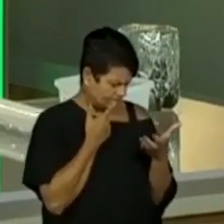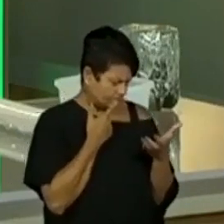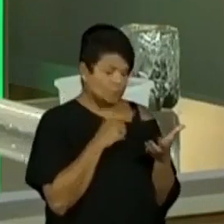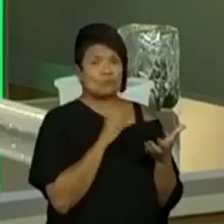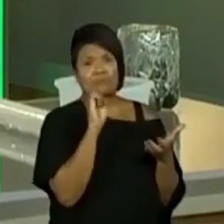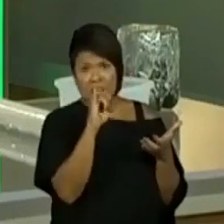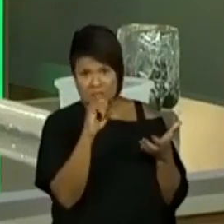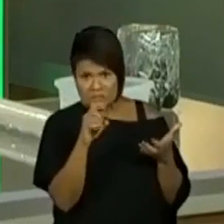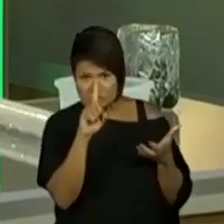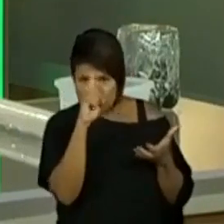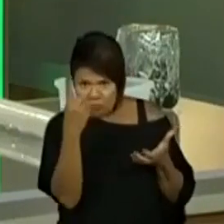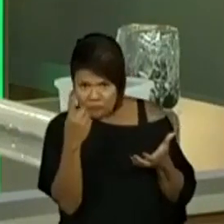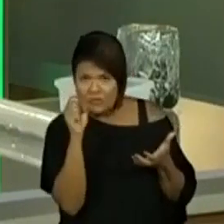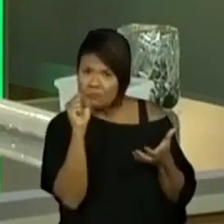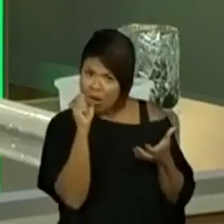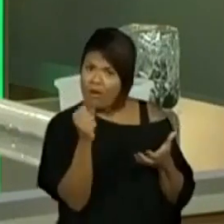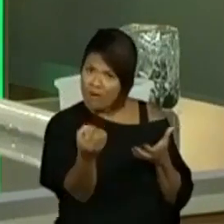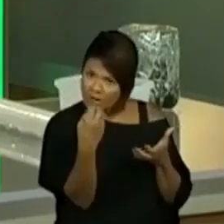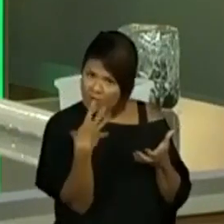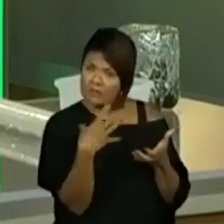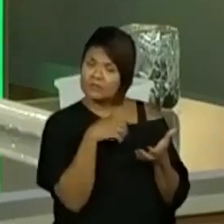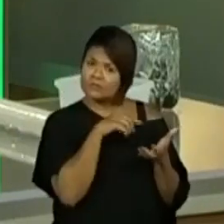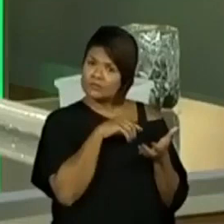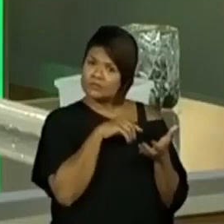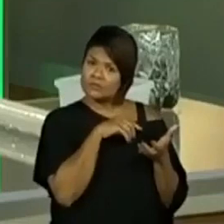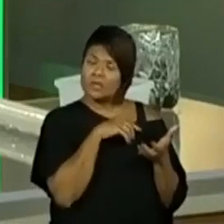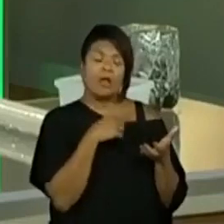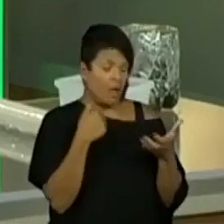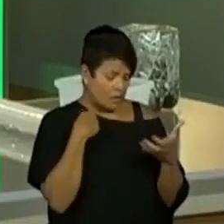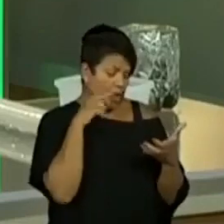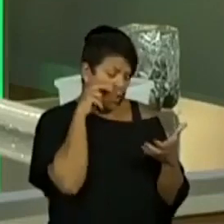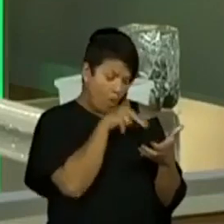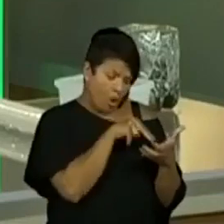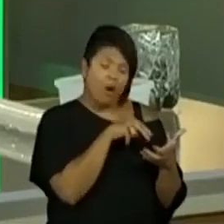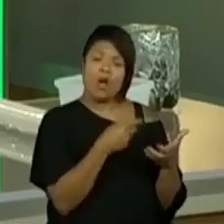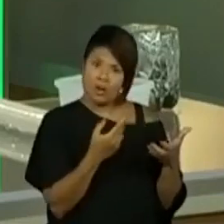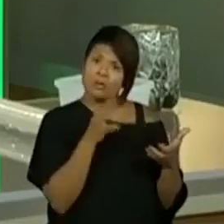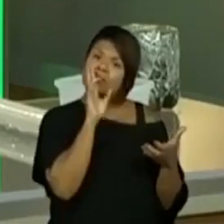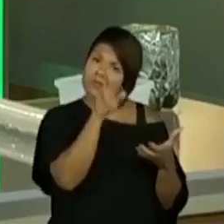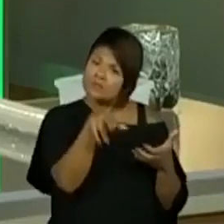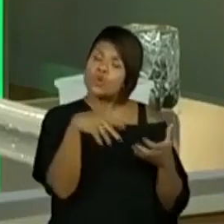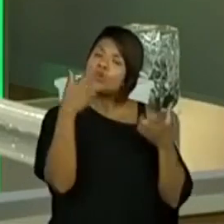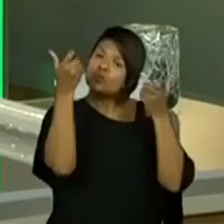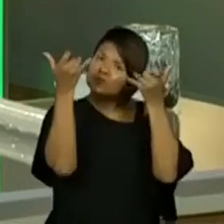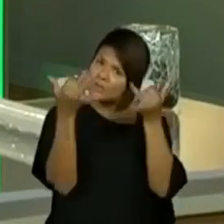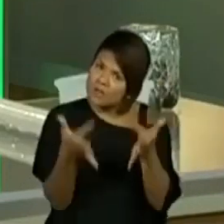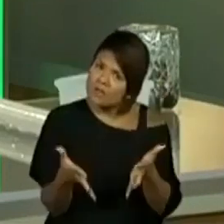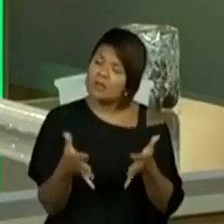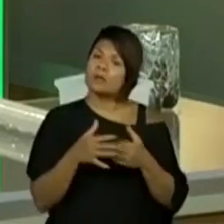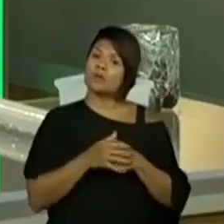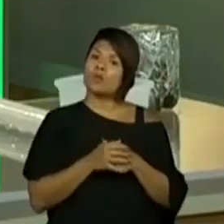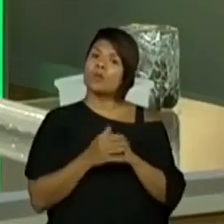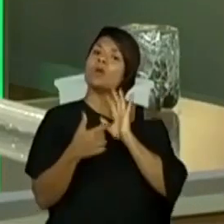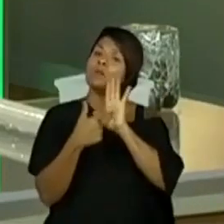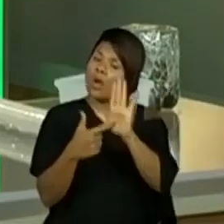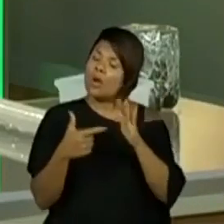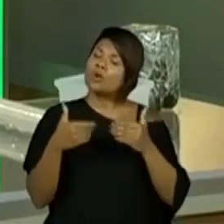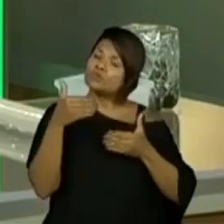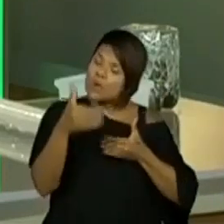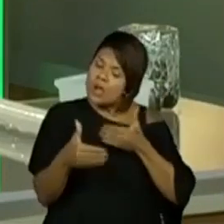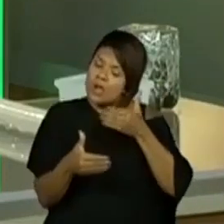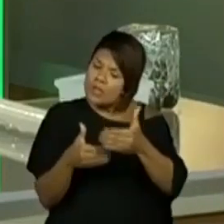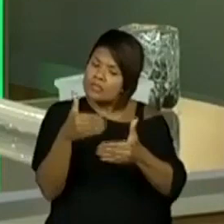Se tiver alguma dúvida, só colocar aí no chat para que eu possa explicar novamente, mostrar as etapas